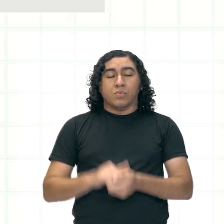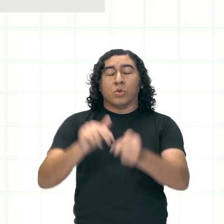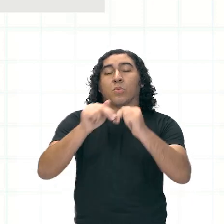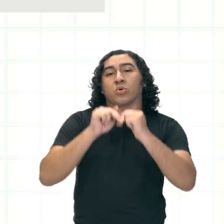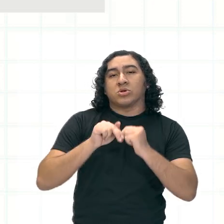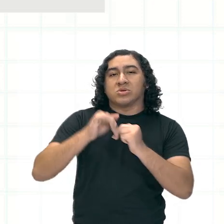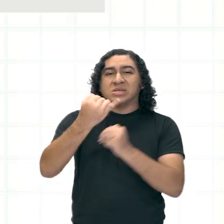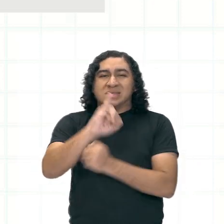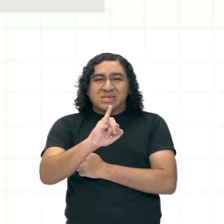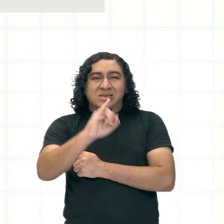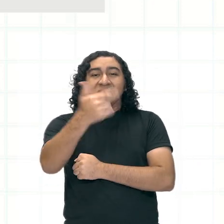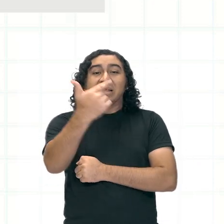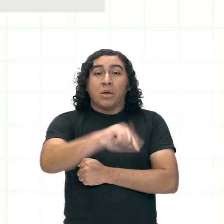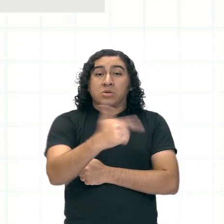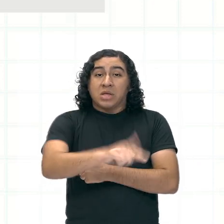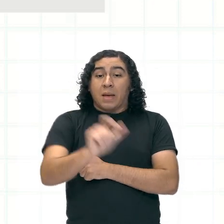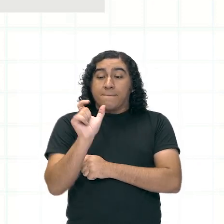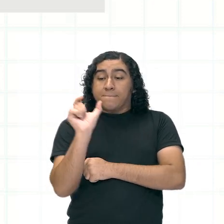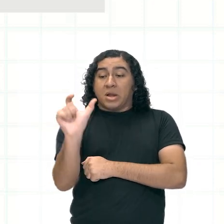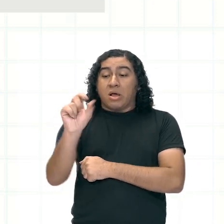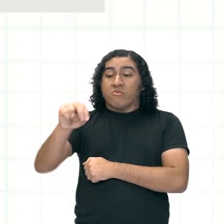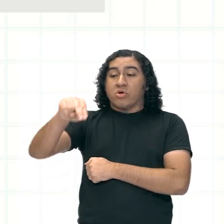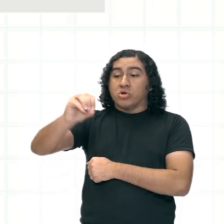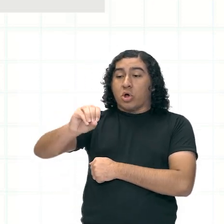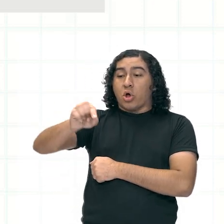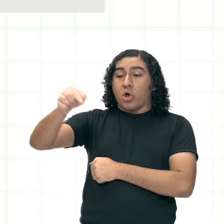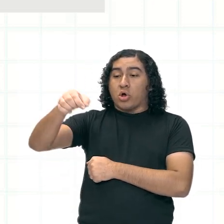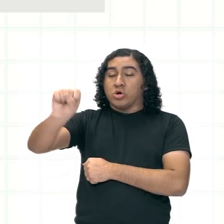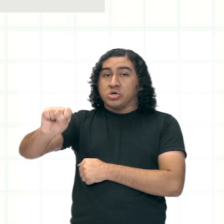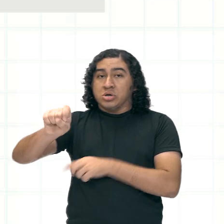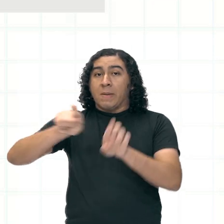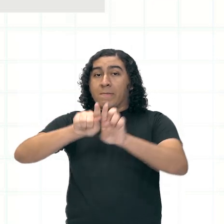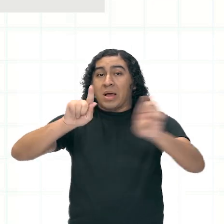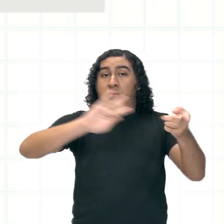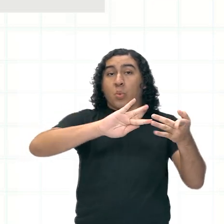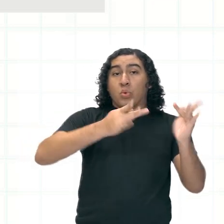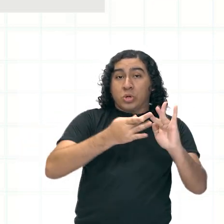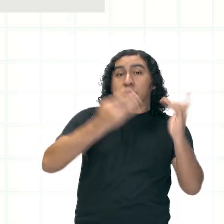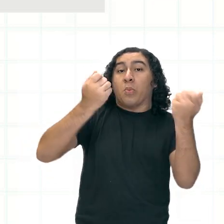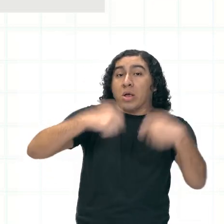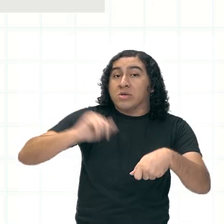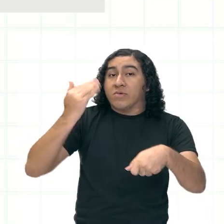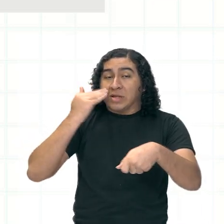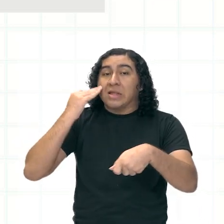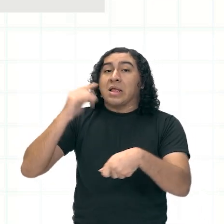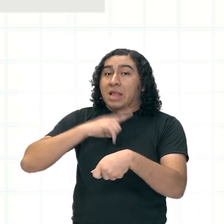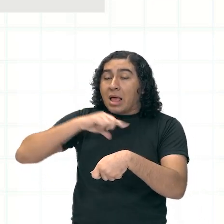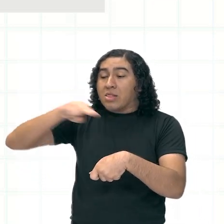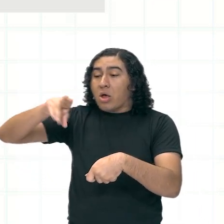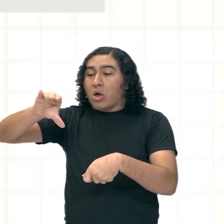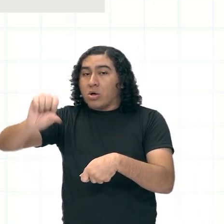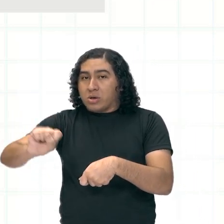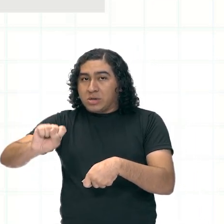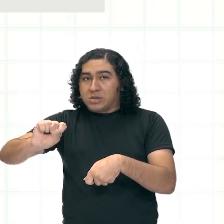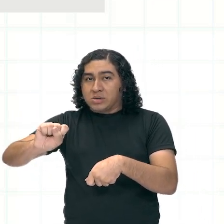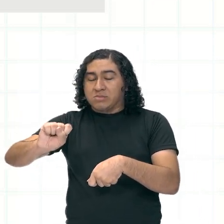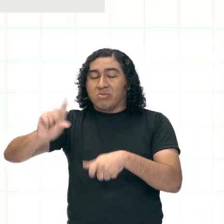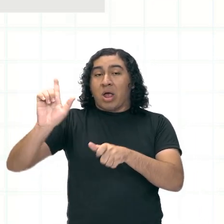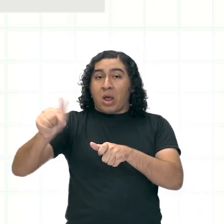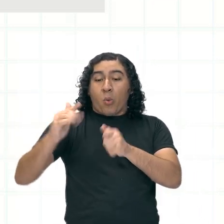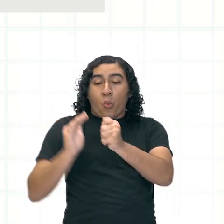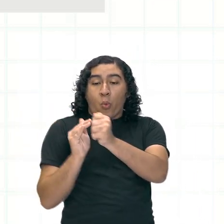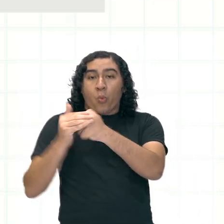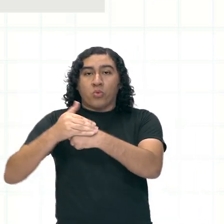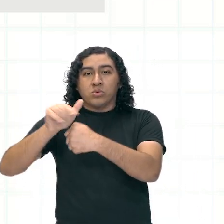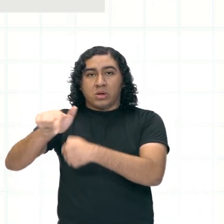como não está escrito, certo? Sabemos que o sujeito foi omitido, o sujeito está oculto. Porém,